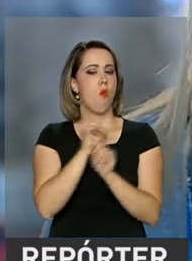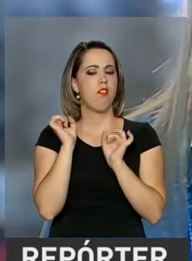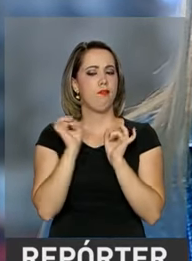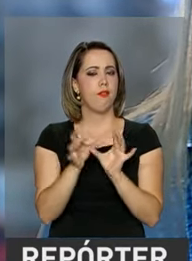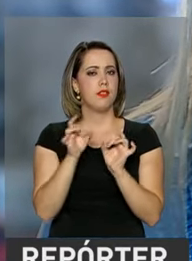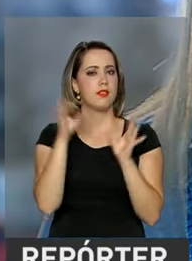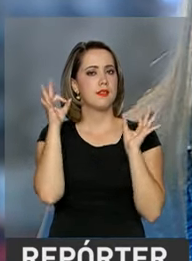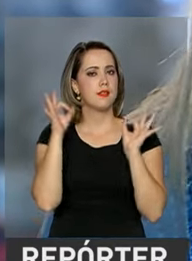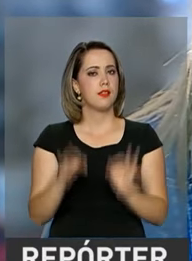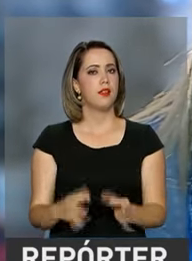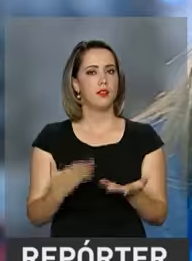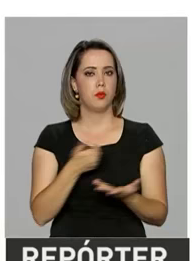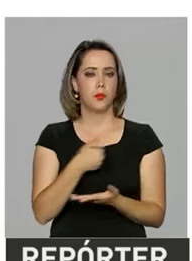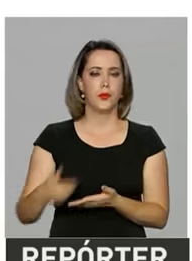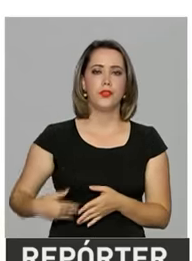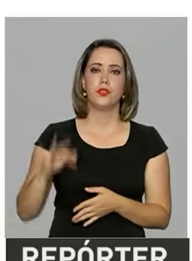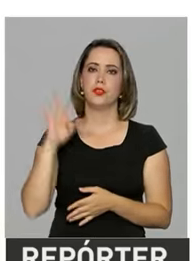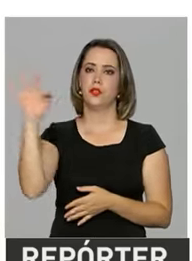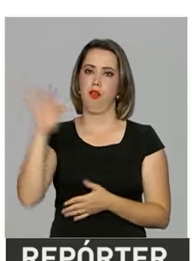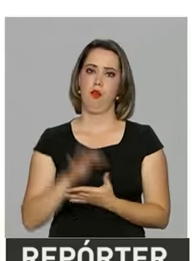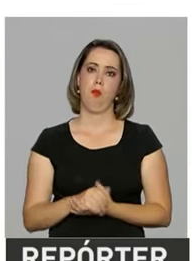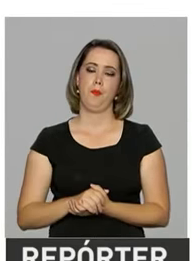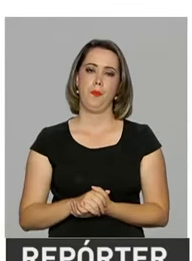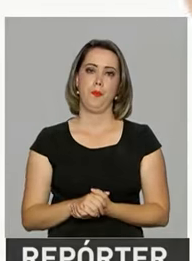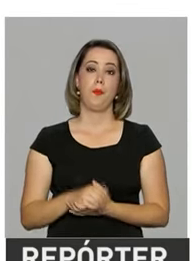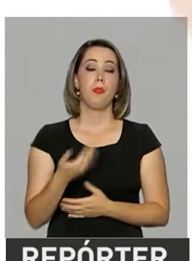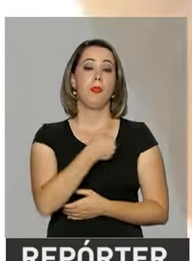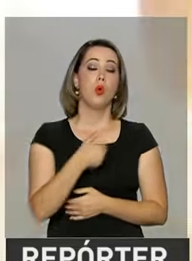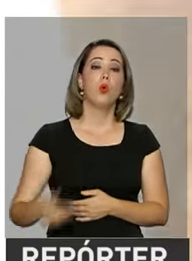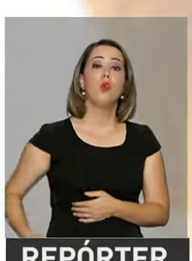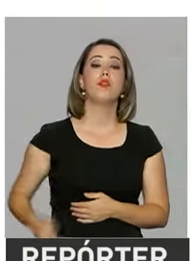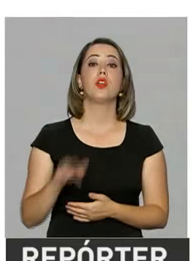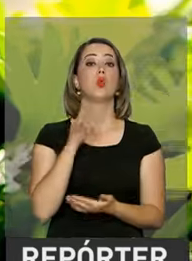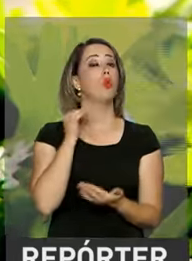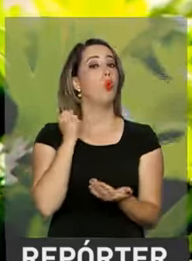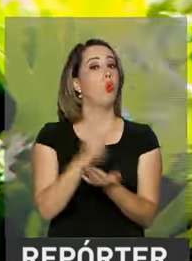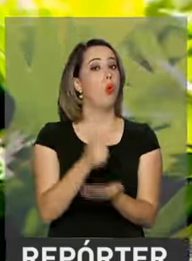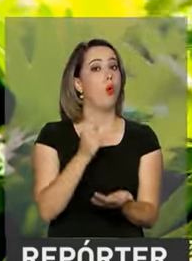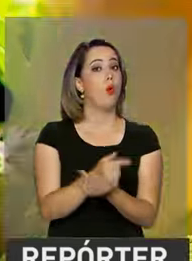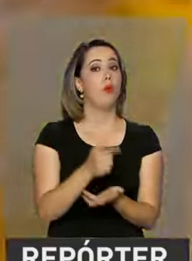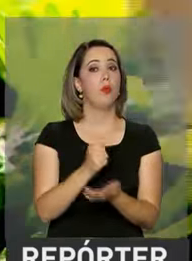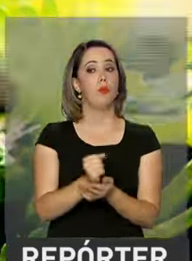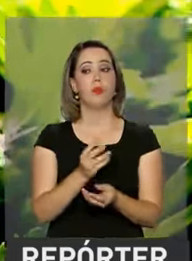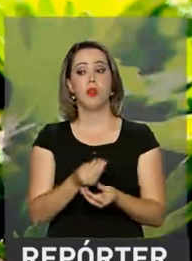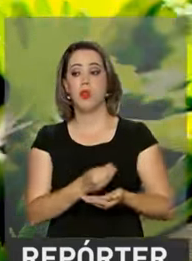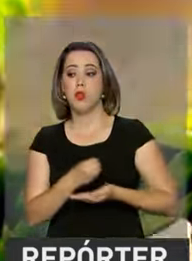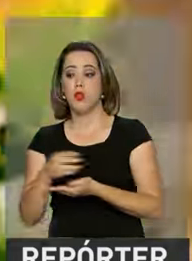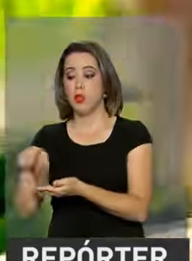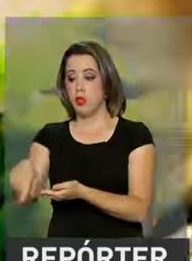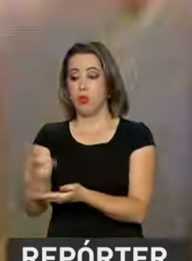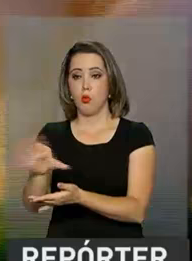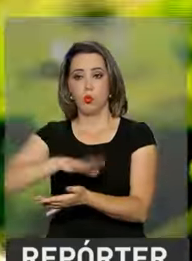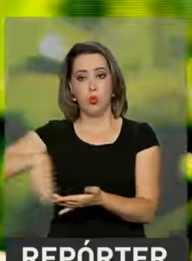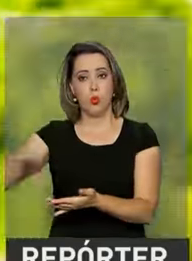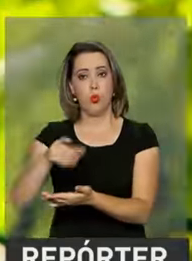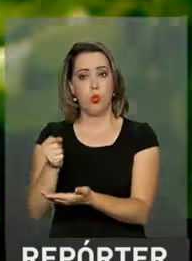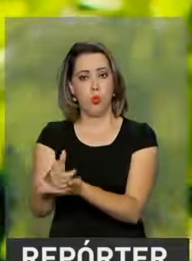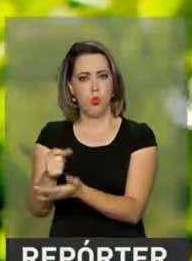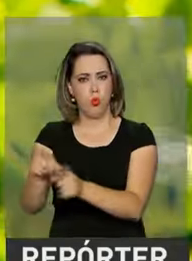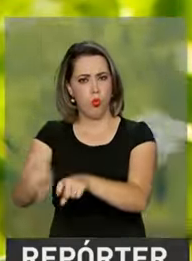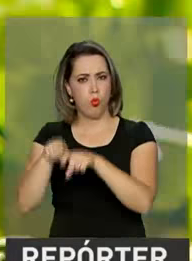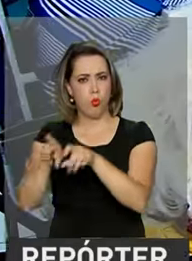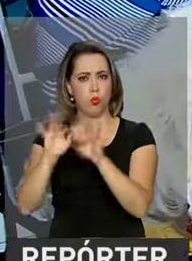vender, o governo federal. O governo compra parte dos alimentos e abastece creches, restaurantes populares,